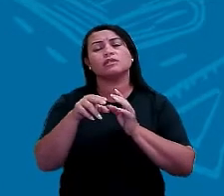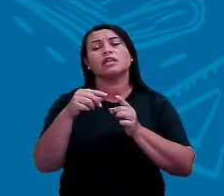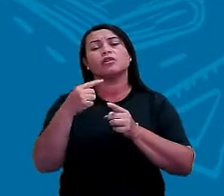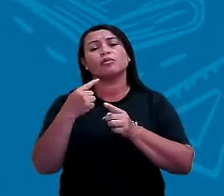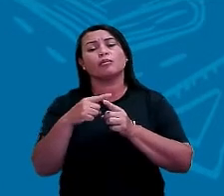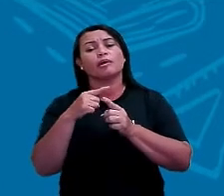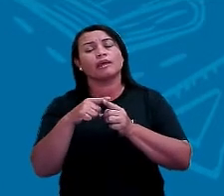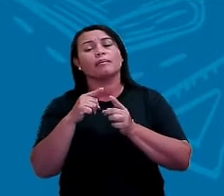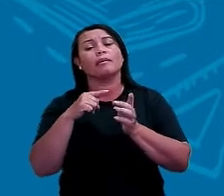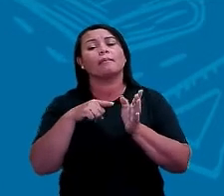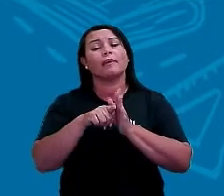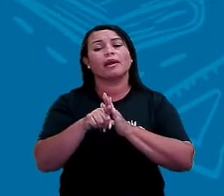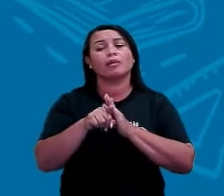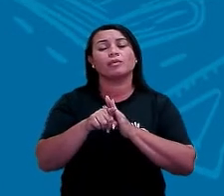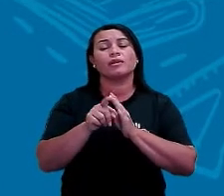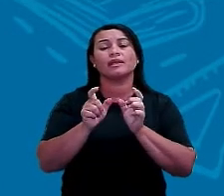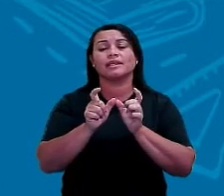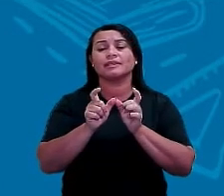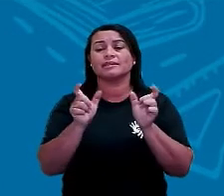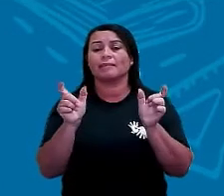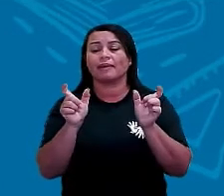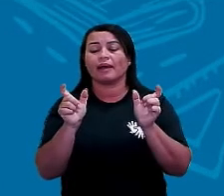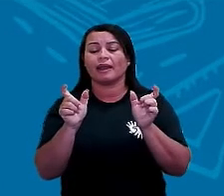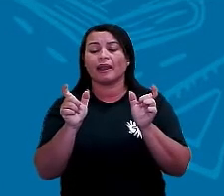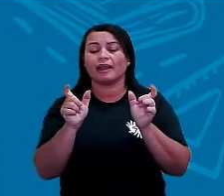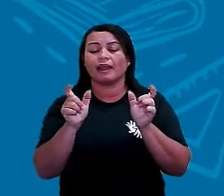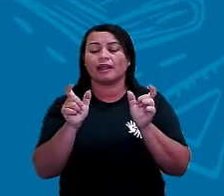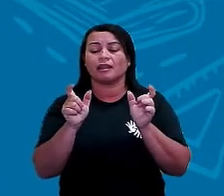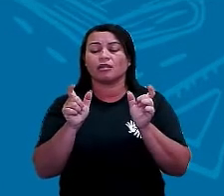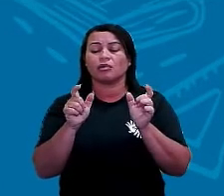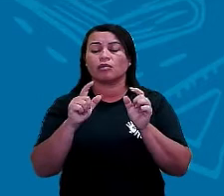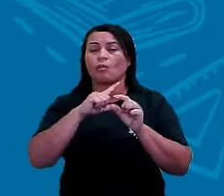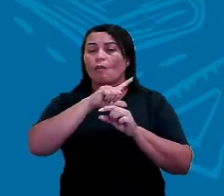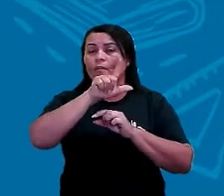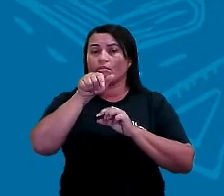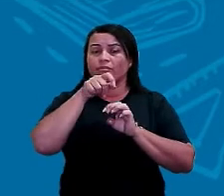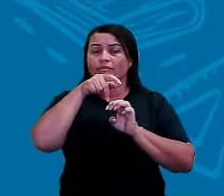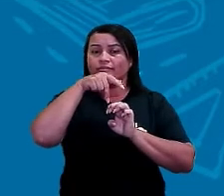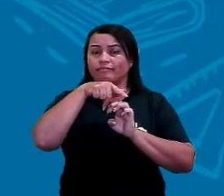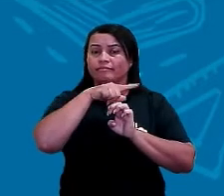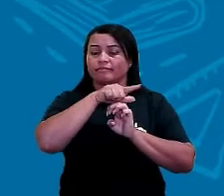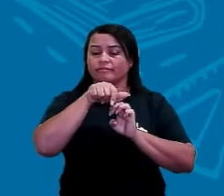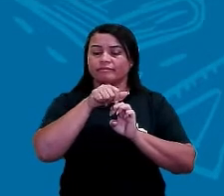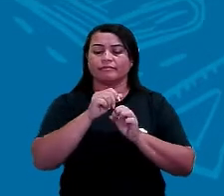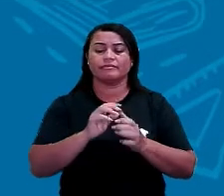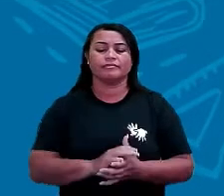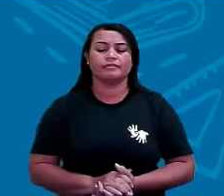pergunta, que é o porquê separado, sem acento, tá bom?